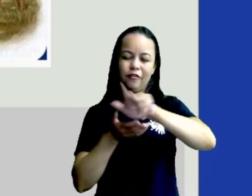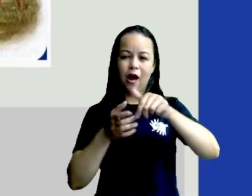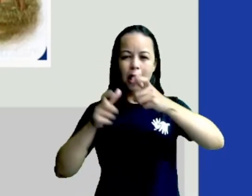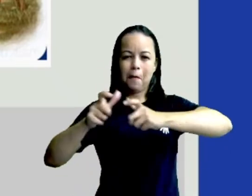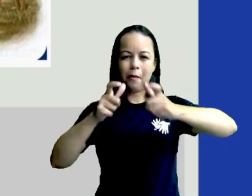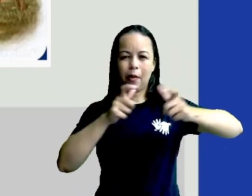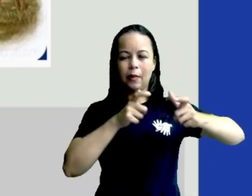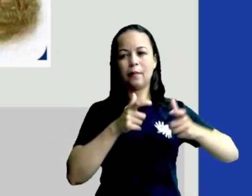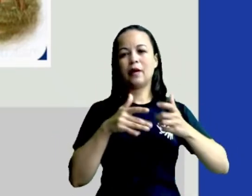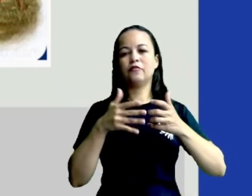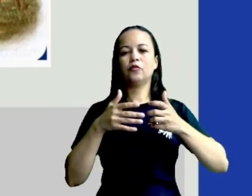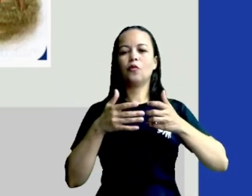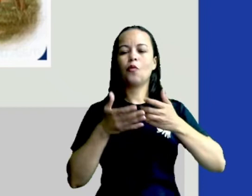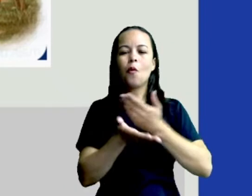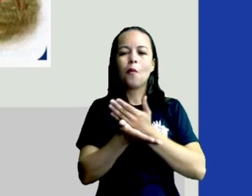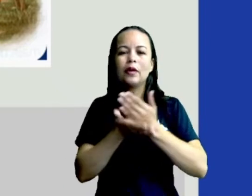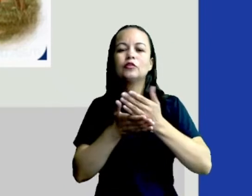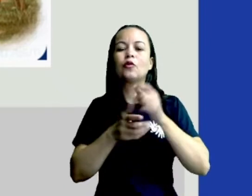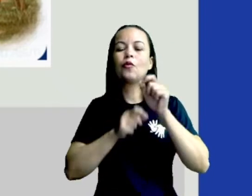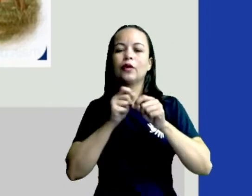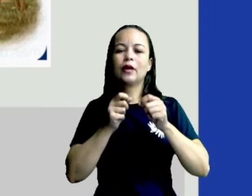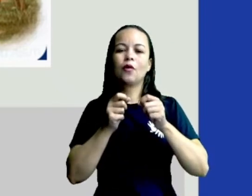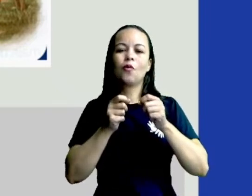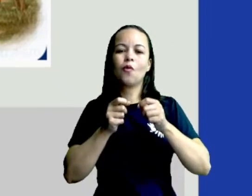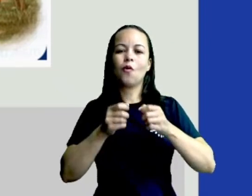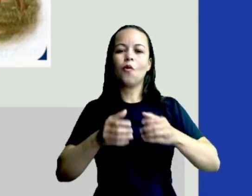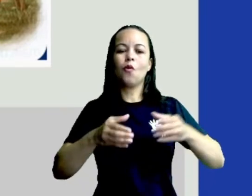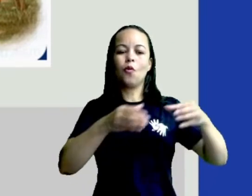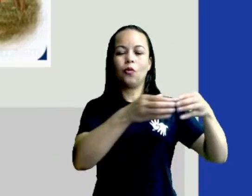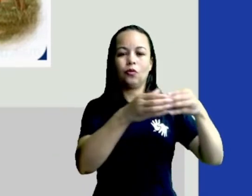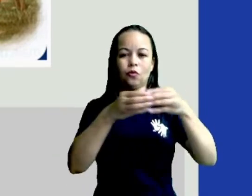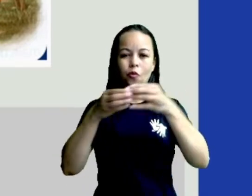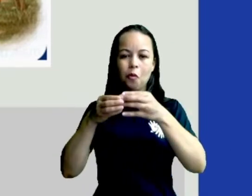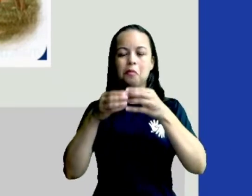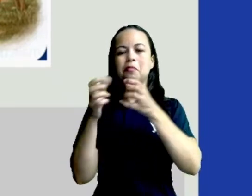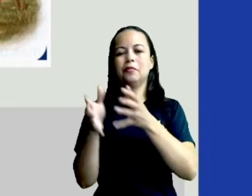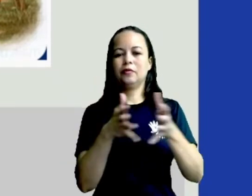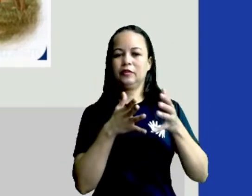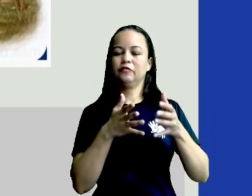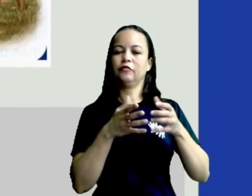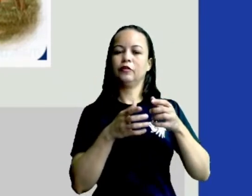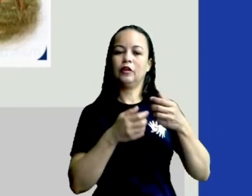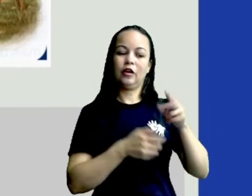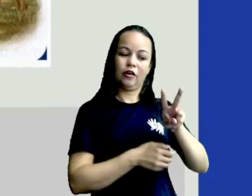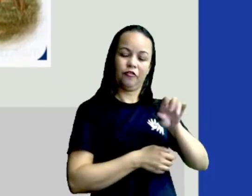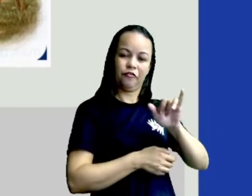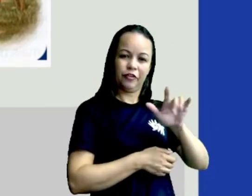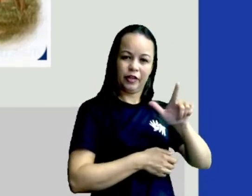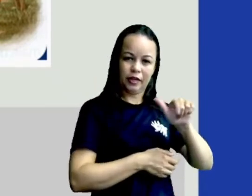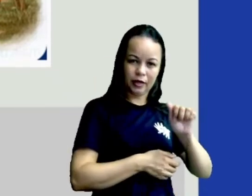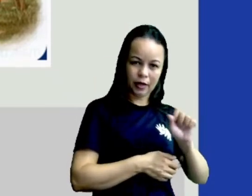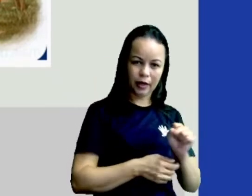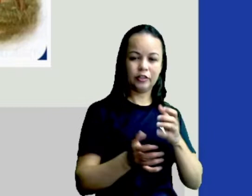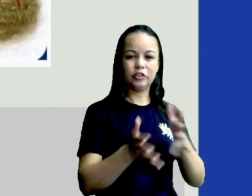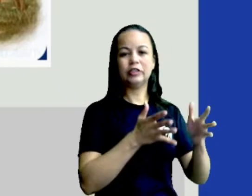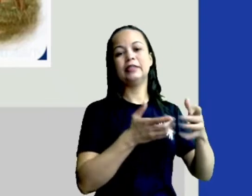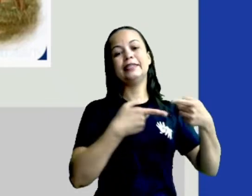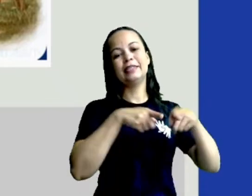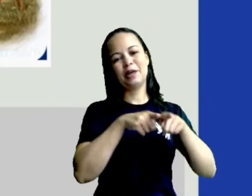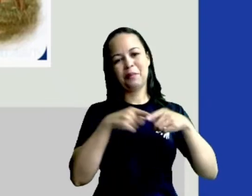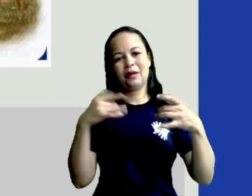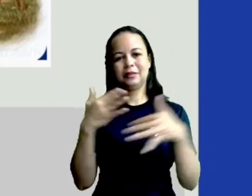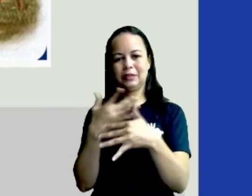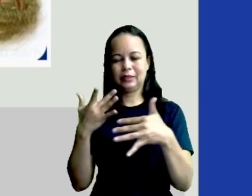foram surgindo povoados, que mais tarde foram se tornando vilas e cidades. Olha aí,